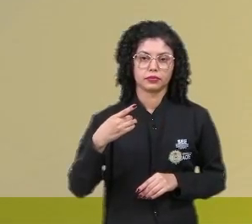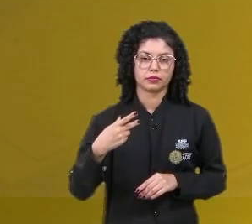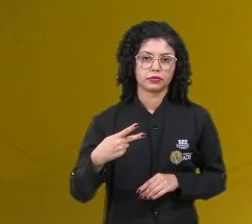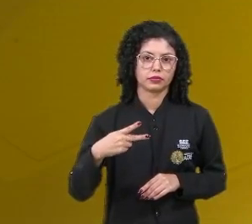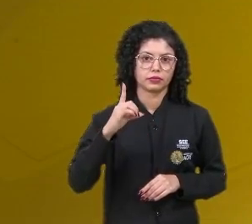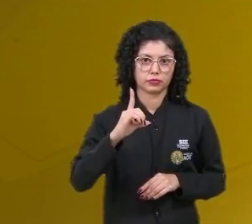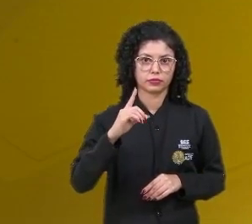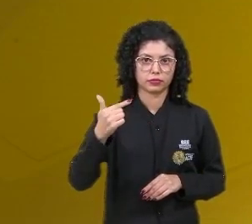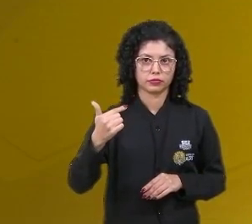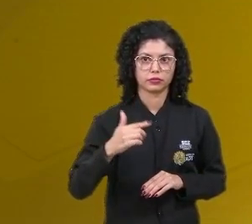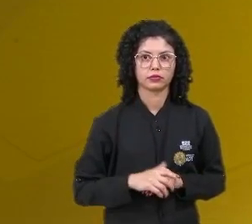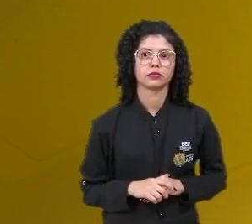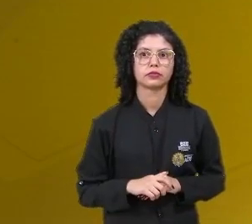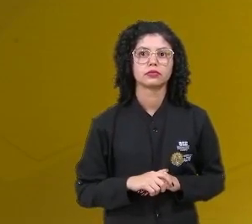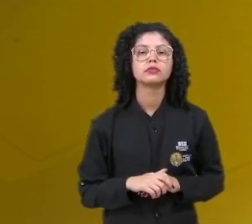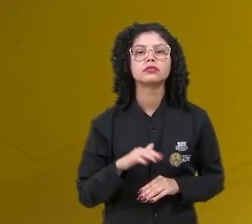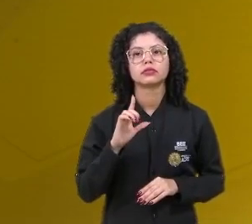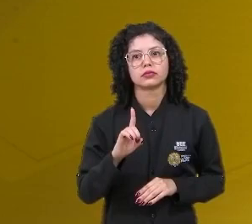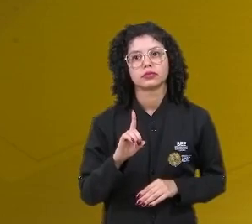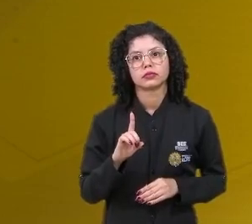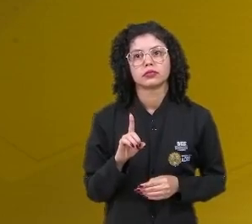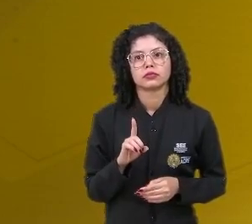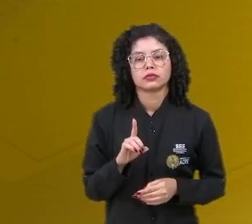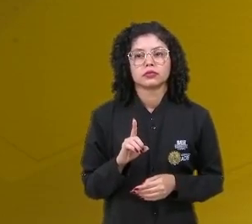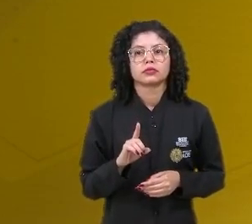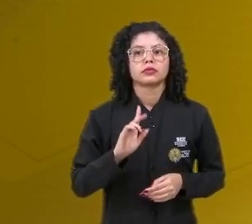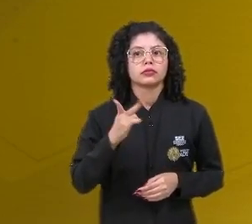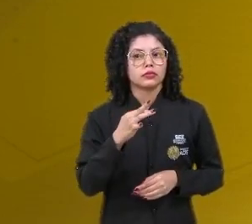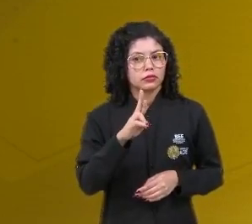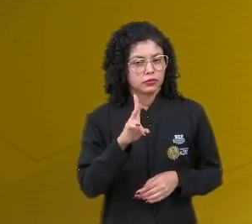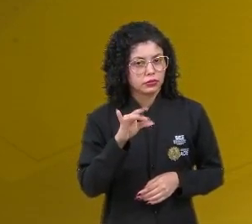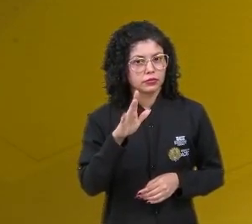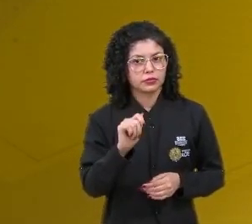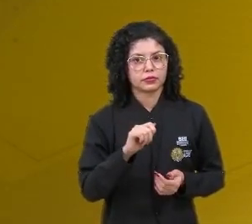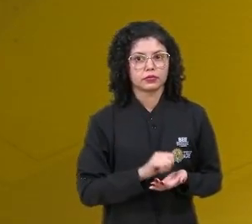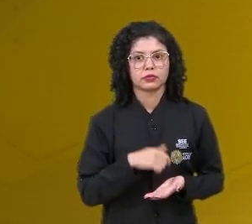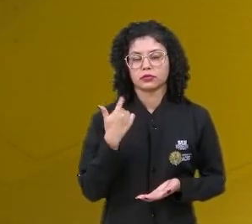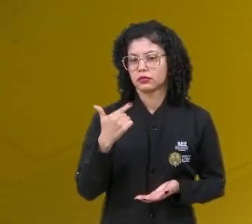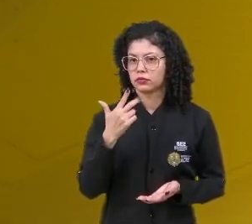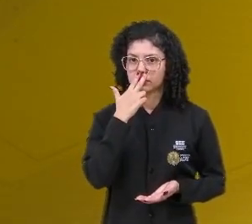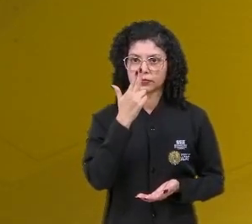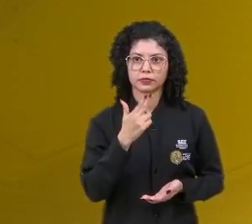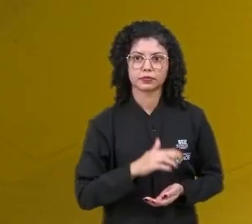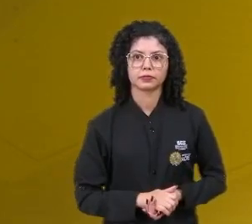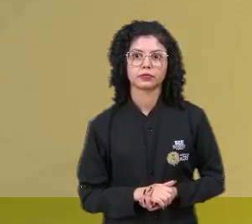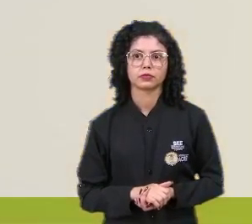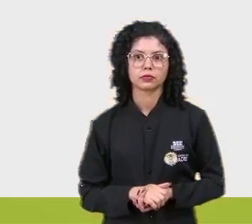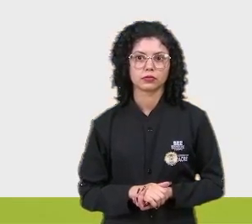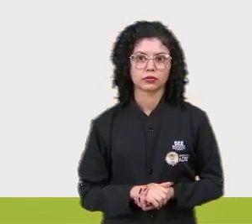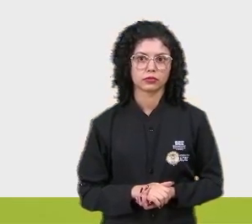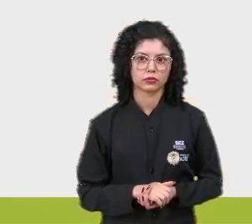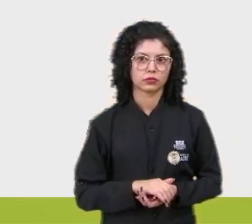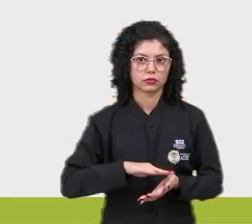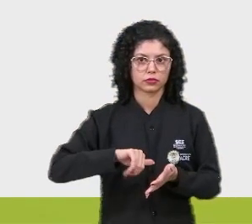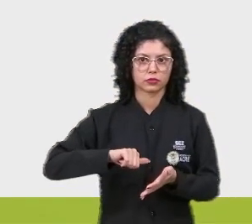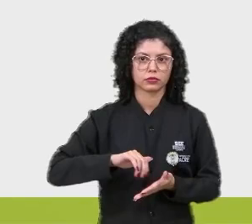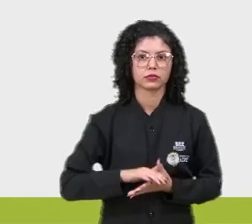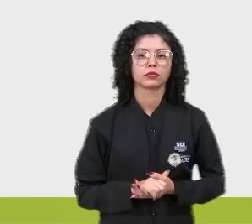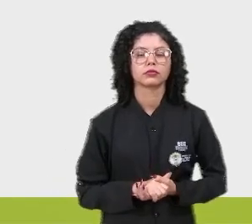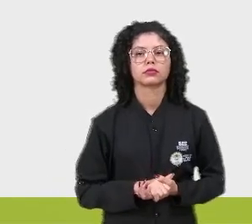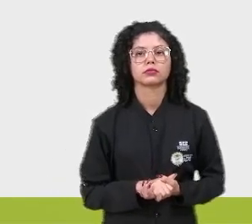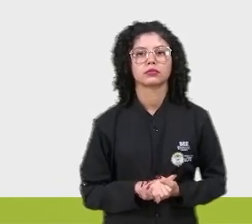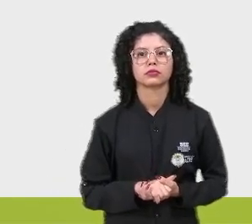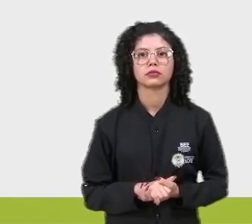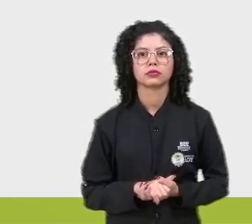E sabemos que o D na hibridização do carbono, ele não vai aparecer. Então, já podemos excluir aí,